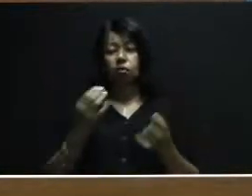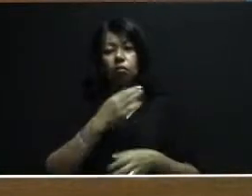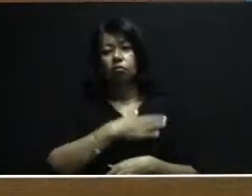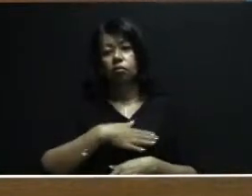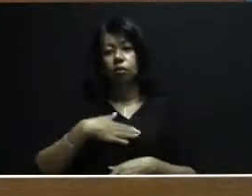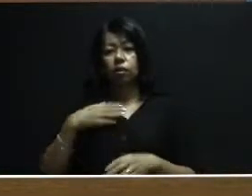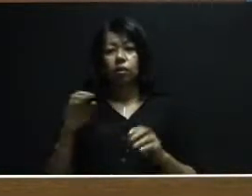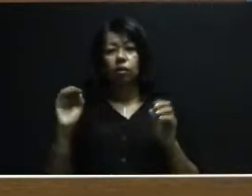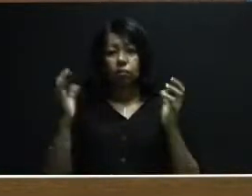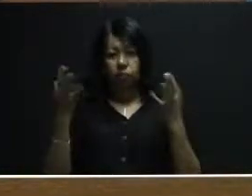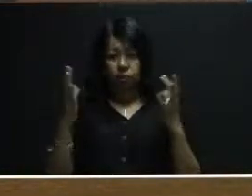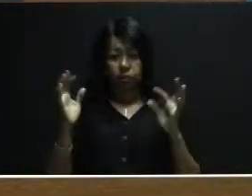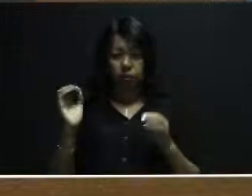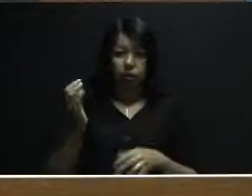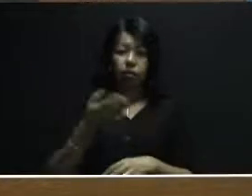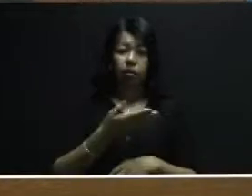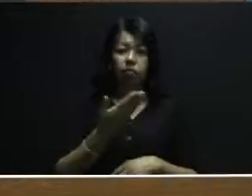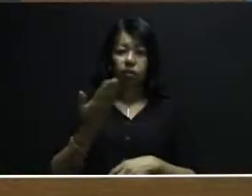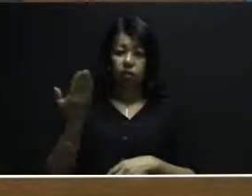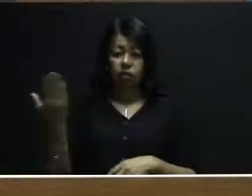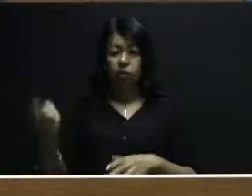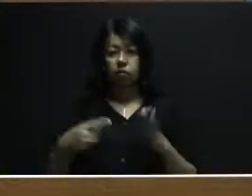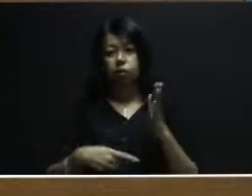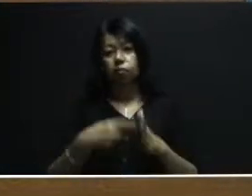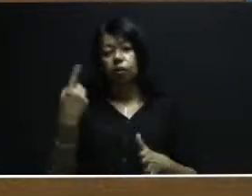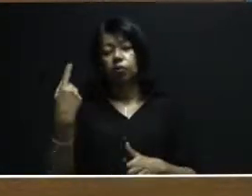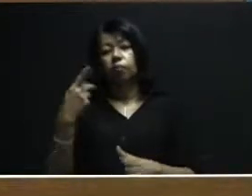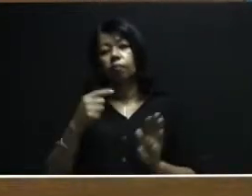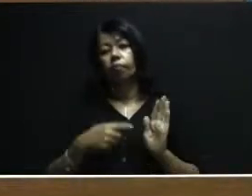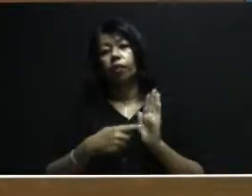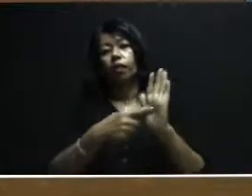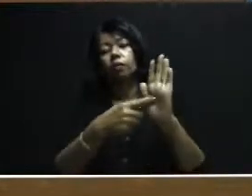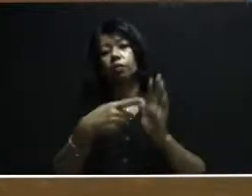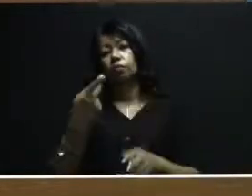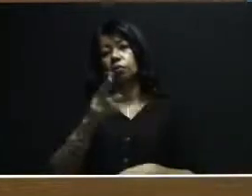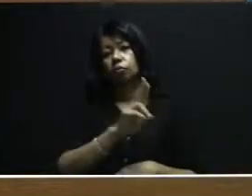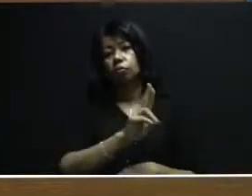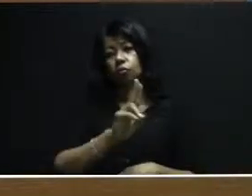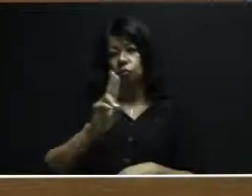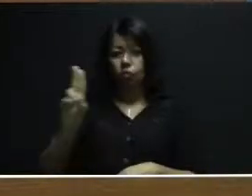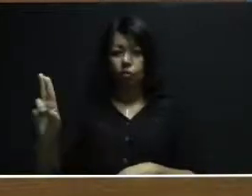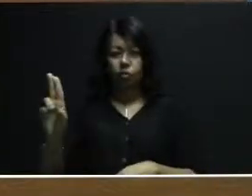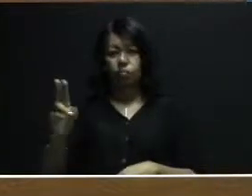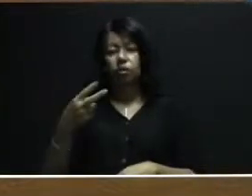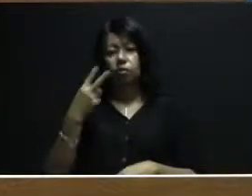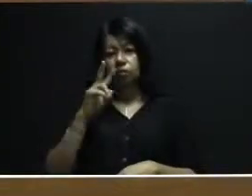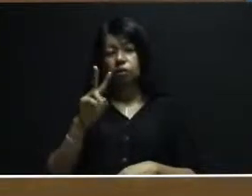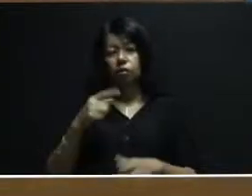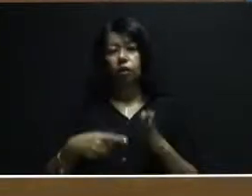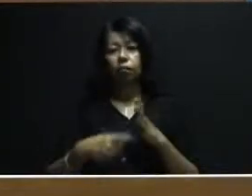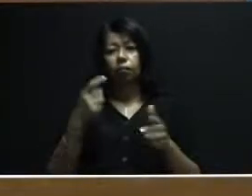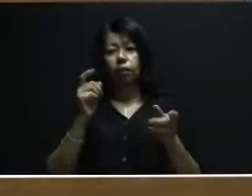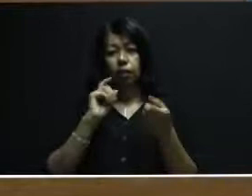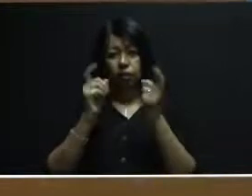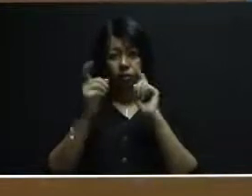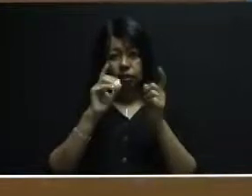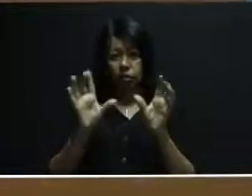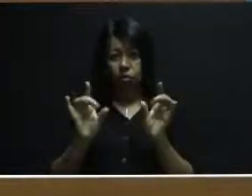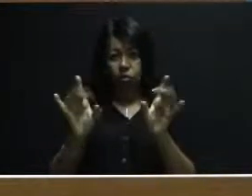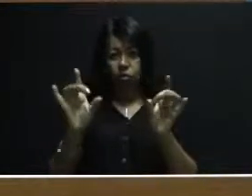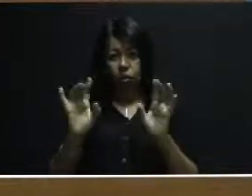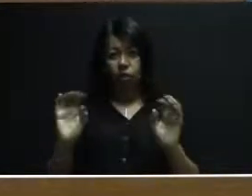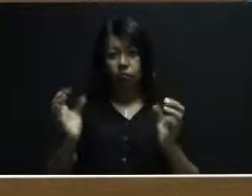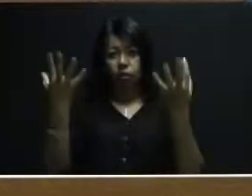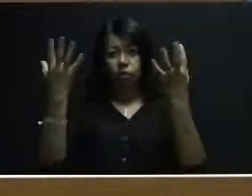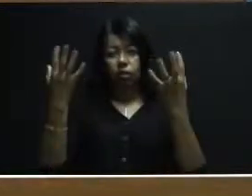de parabenizar a todos vocês, primeiro pela indicação de vossos nomes, visto que é a primeira sessão solene em homenagem